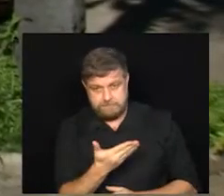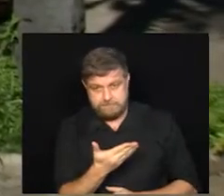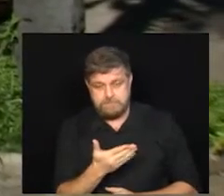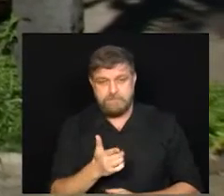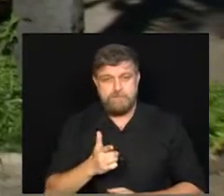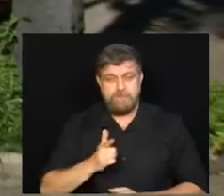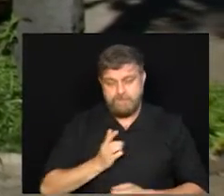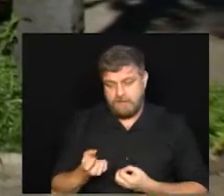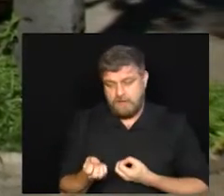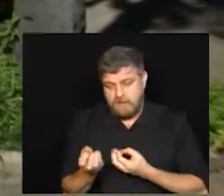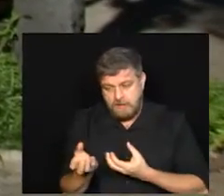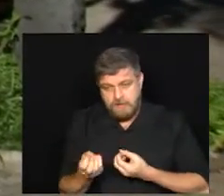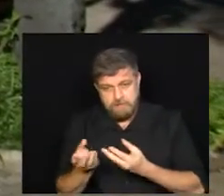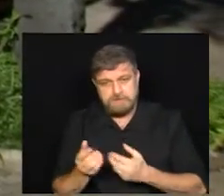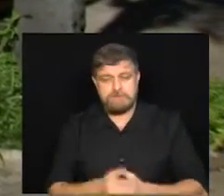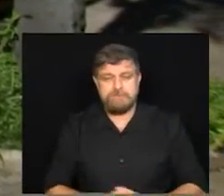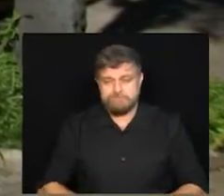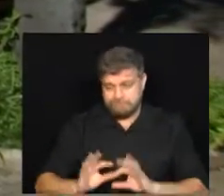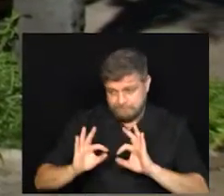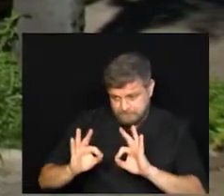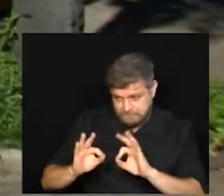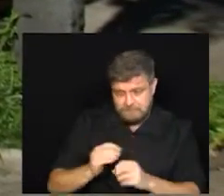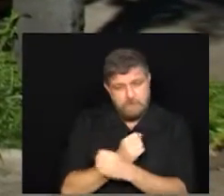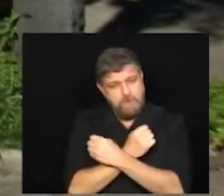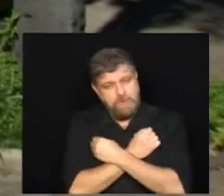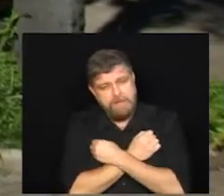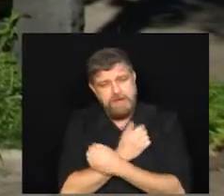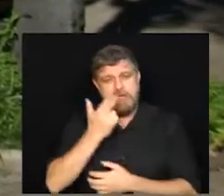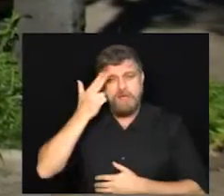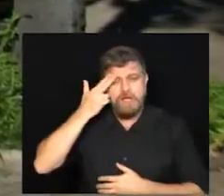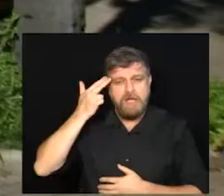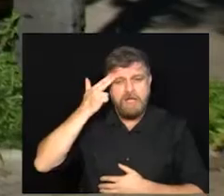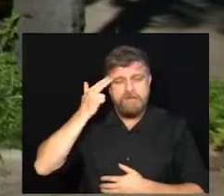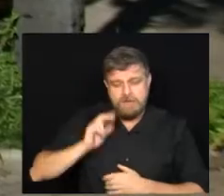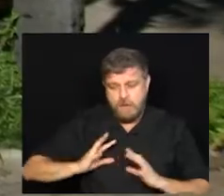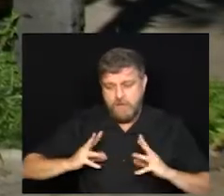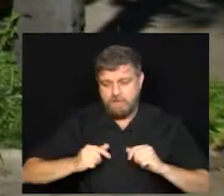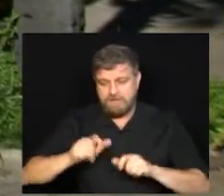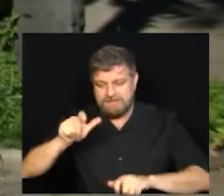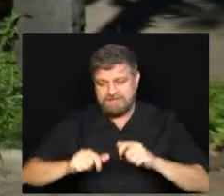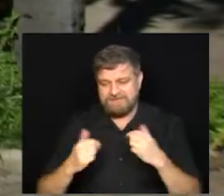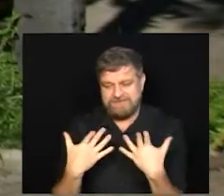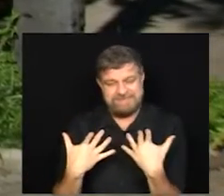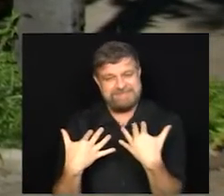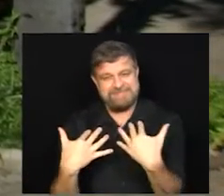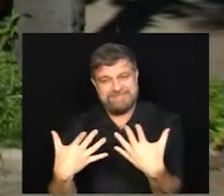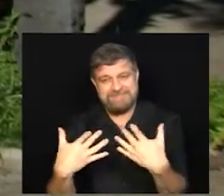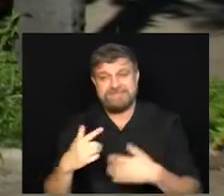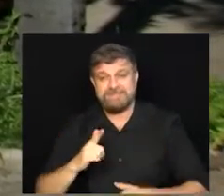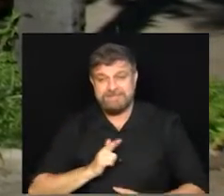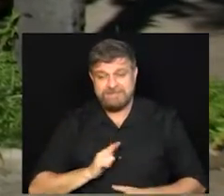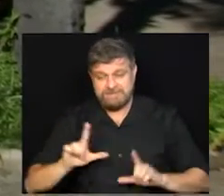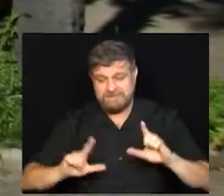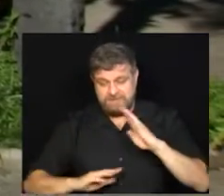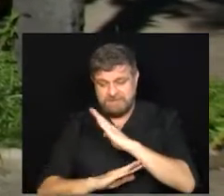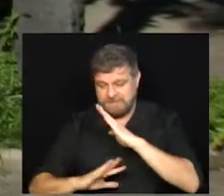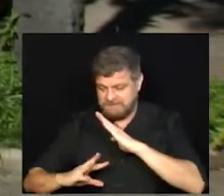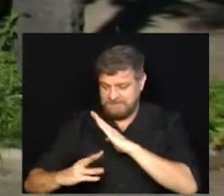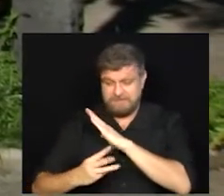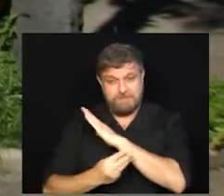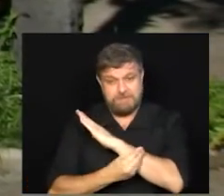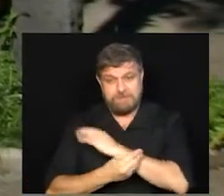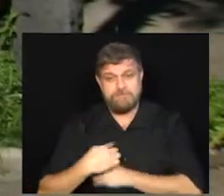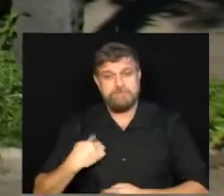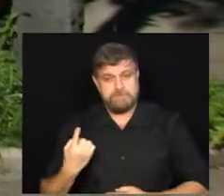Pois é, Gabriel Castro, tudo bem com você? Um abraço para você e para todos que nos acompanham aqui na TV Câmara Campinas, dentro do Câmara Total.